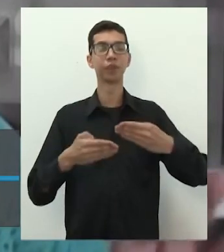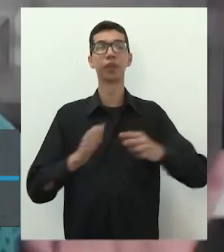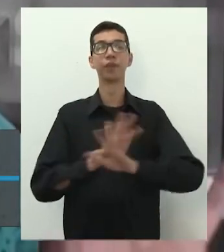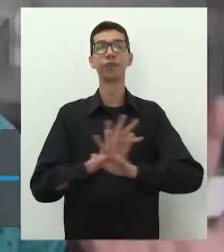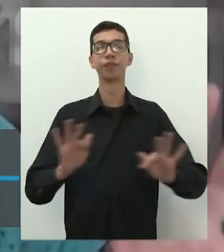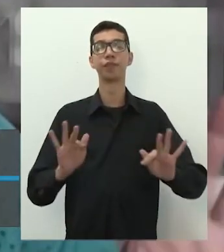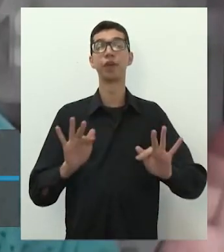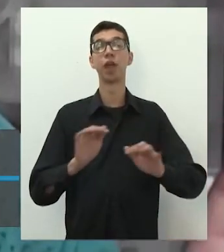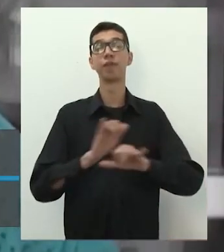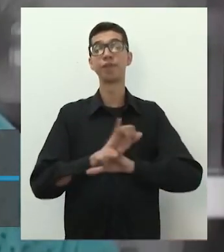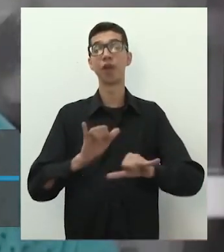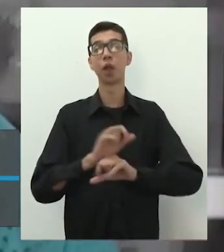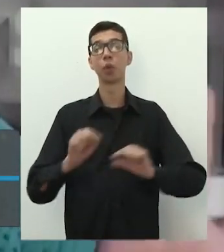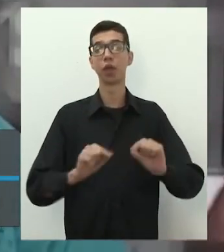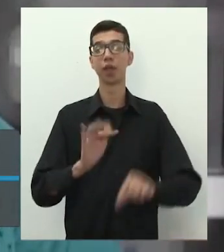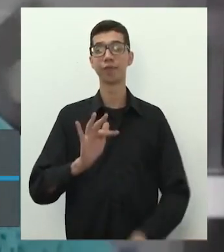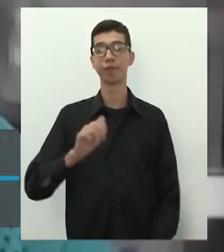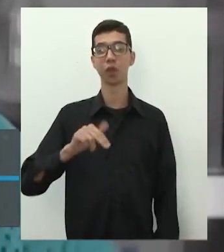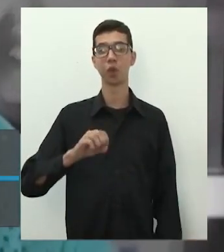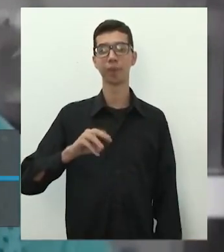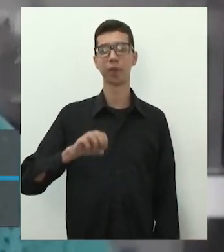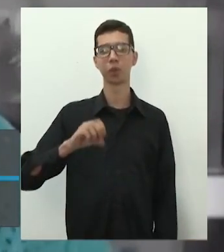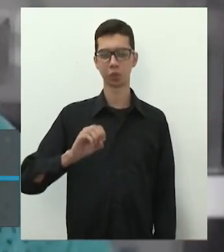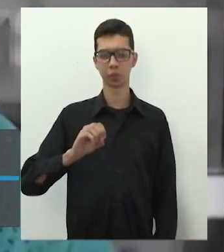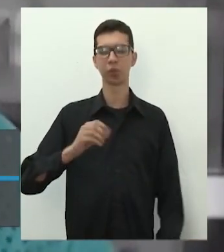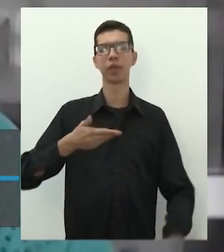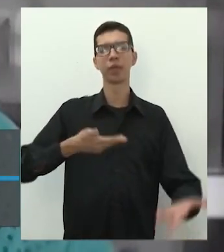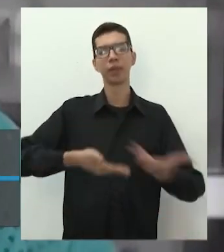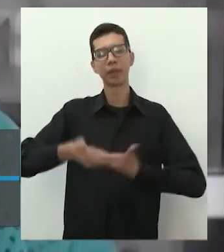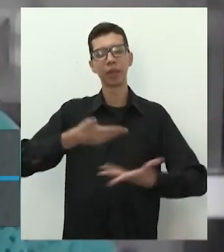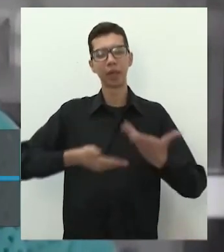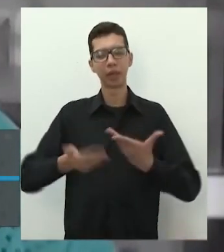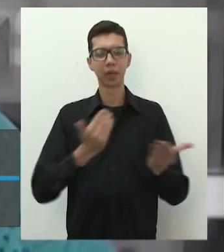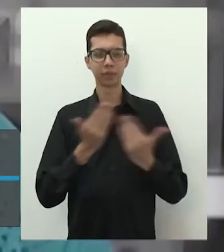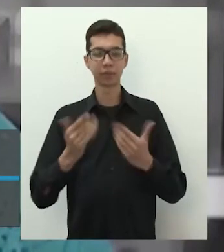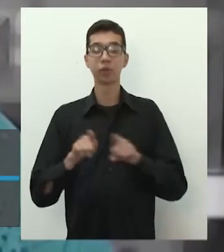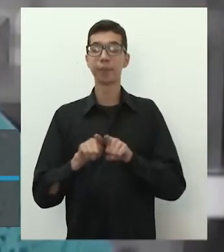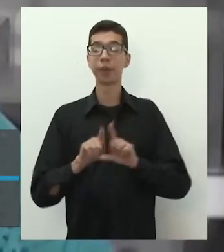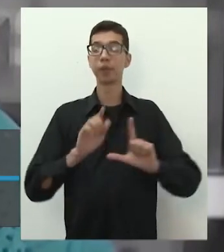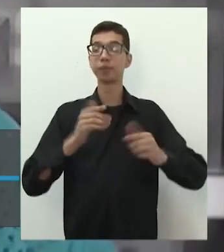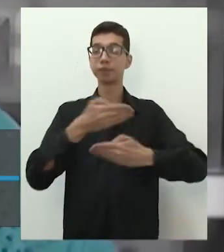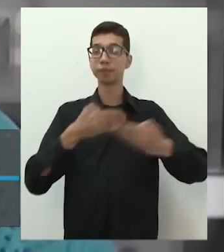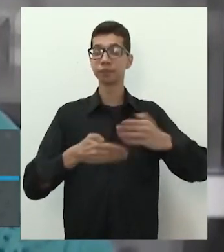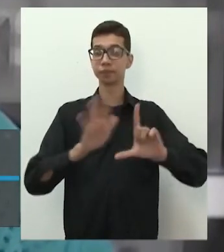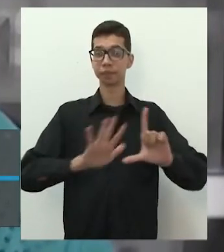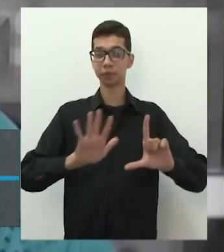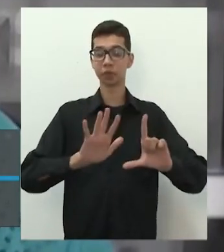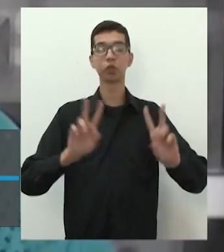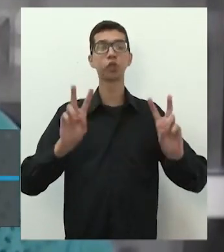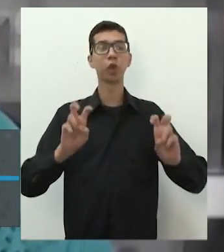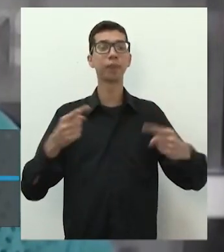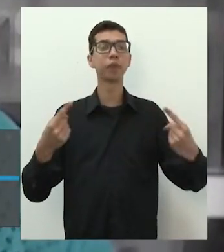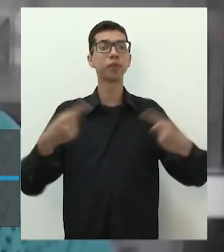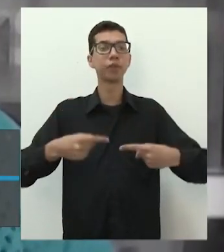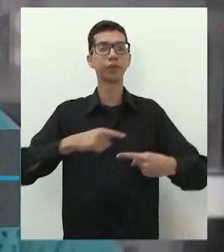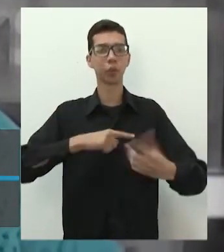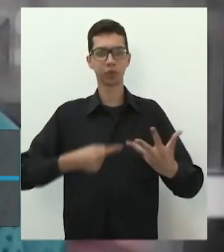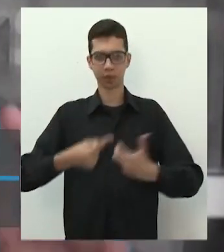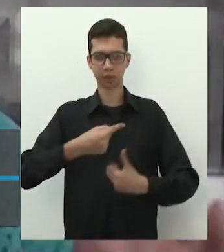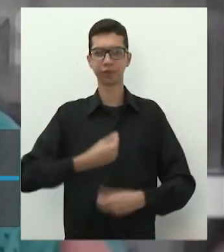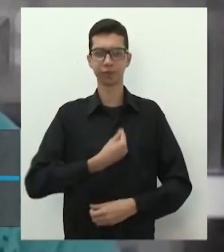que nunca devem ser postadas fotos dos filhos, né, principalmente crianças muito pequenas. E aí eu acho que você pode comentar um pouco sobre isso